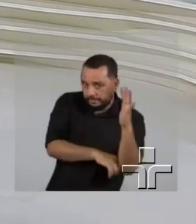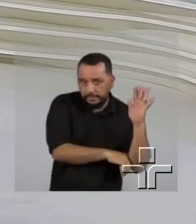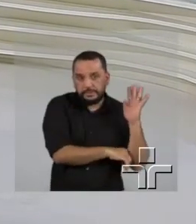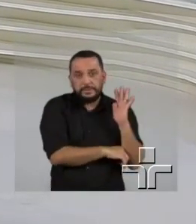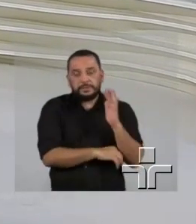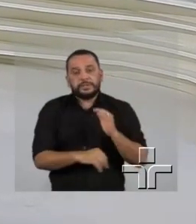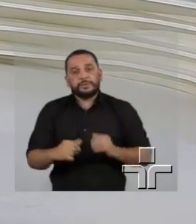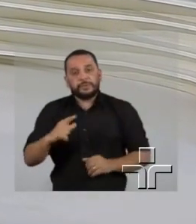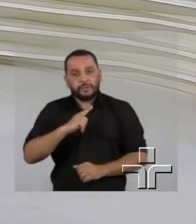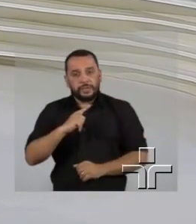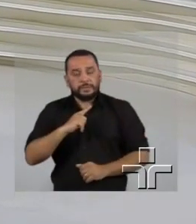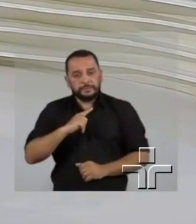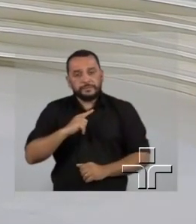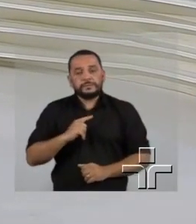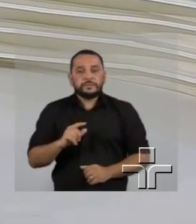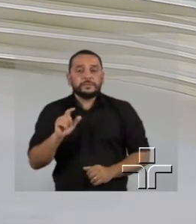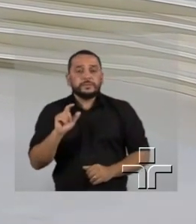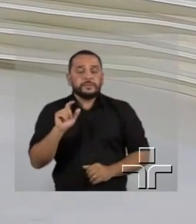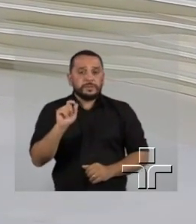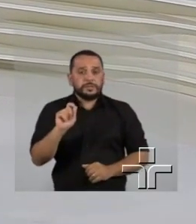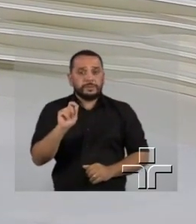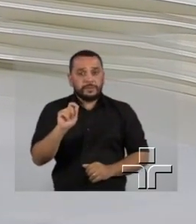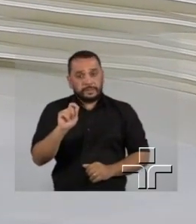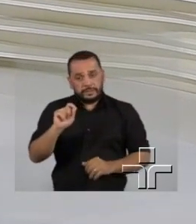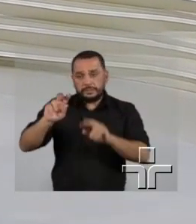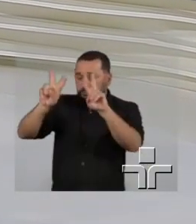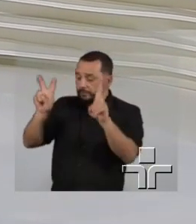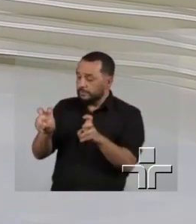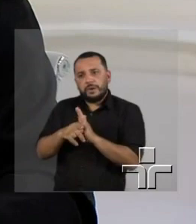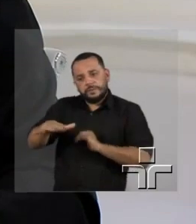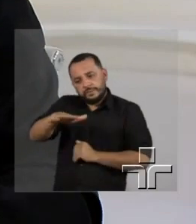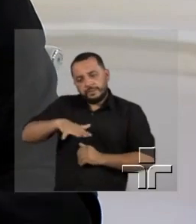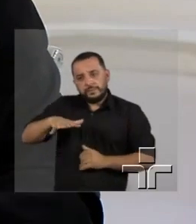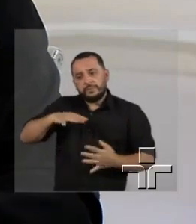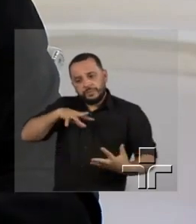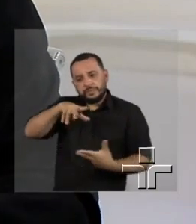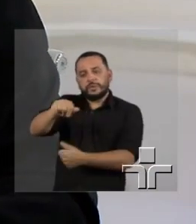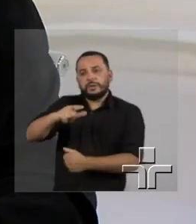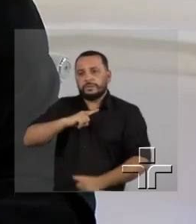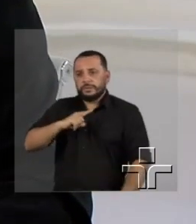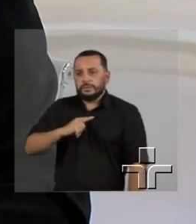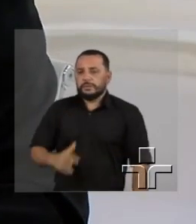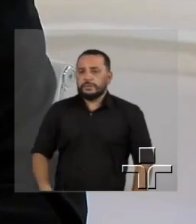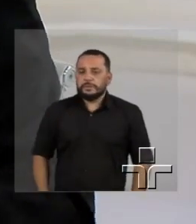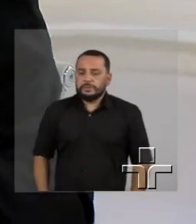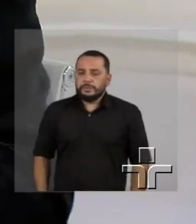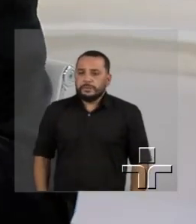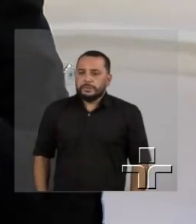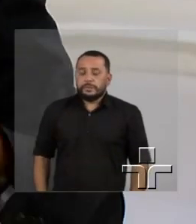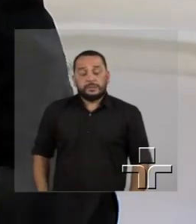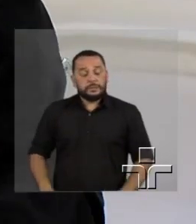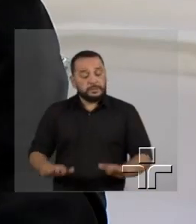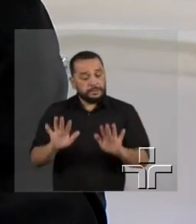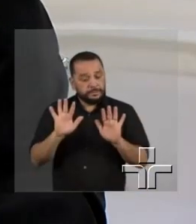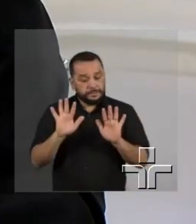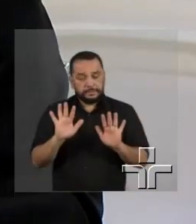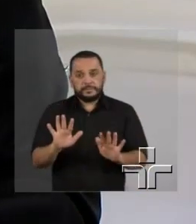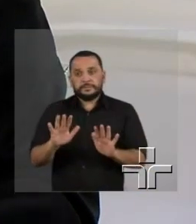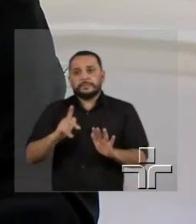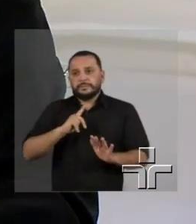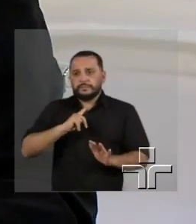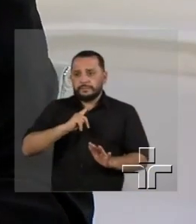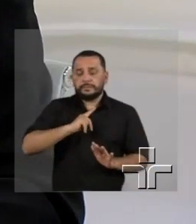tendo um papel de liderança, né? E agora a gente está vendo aí isso